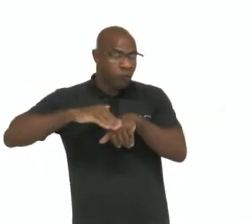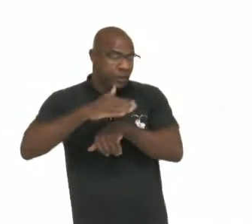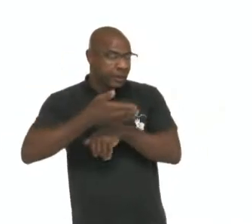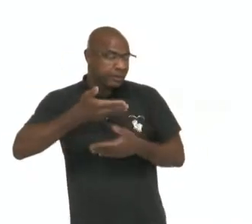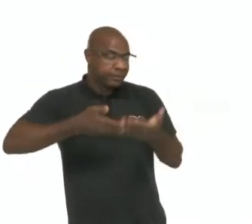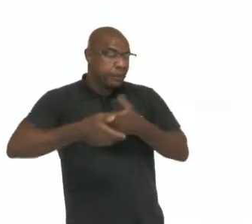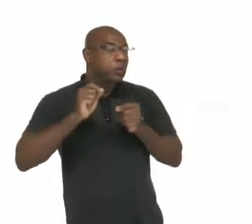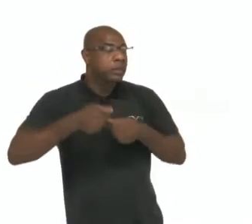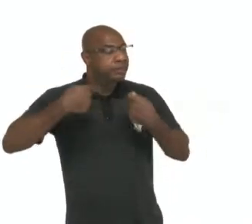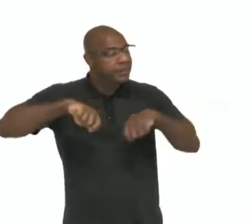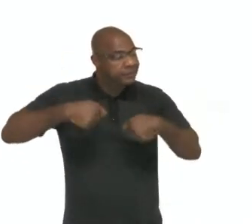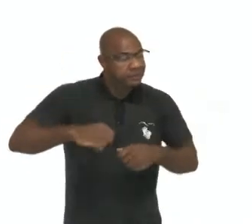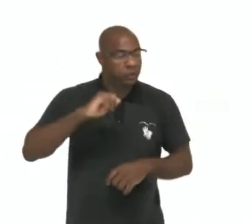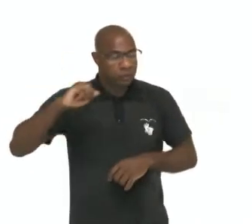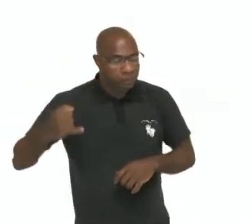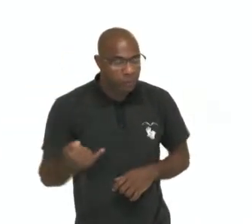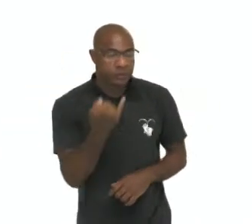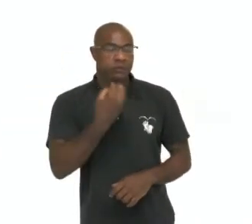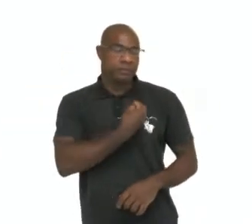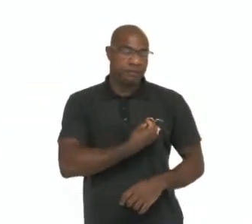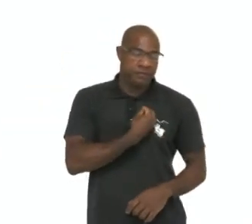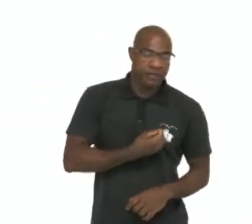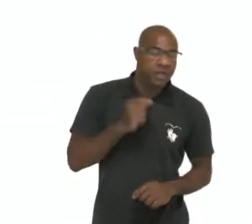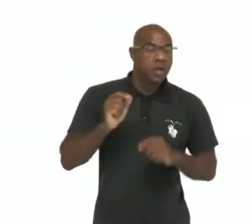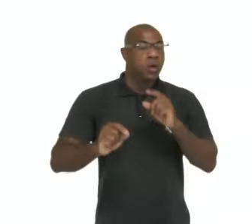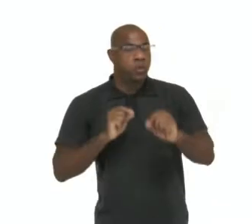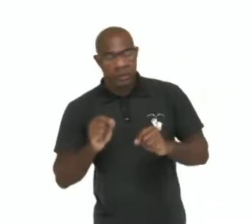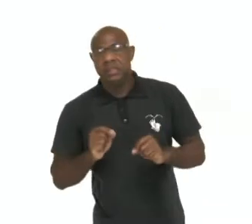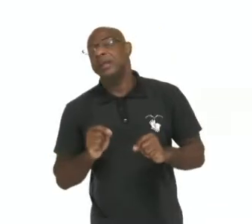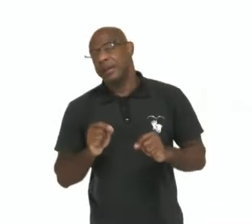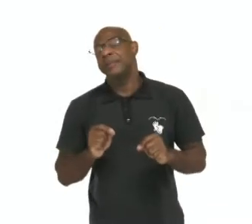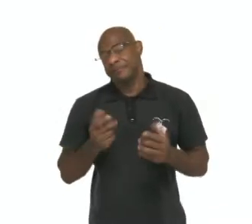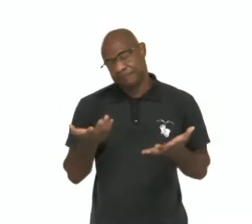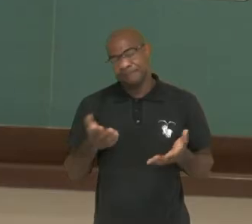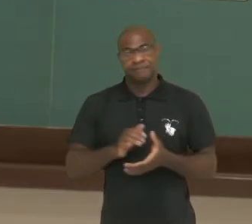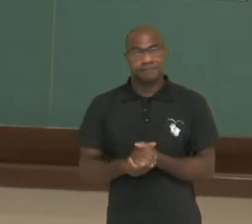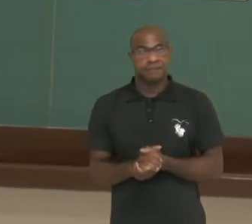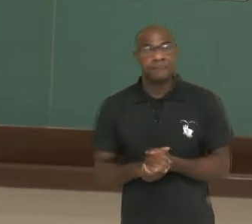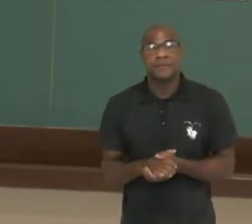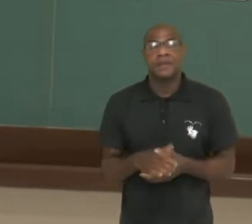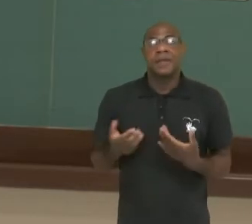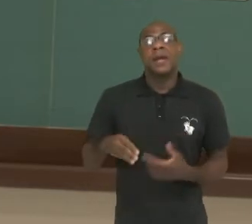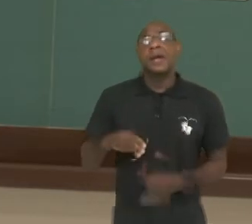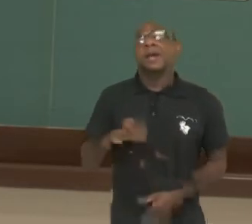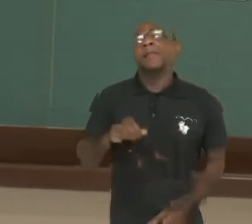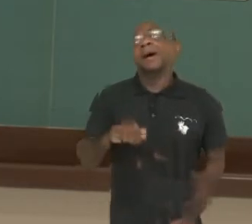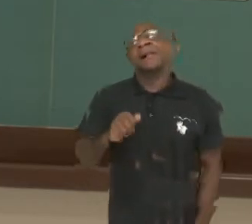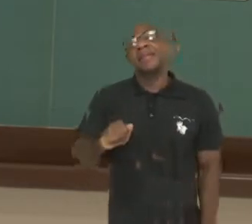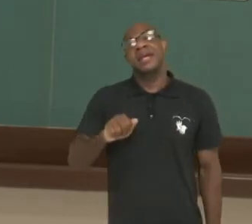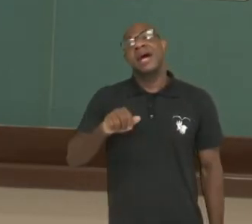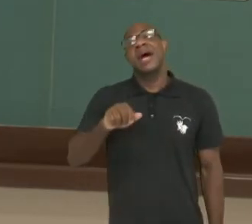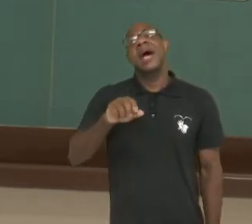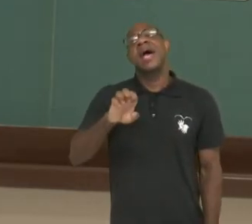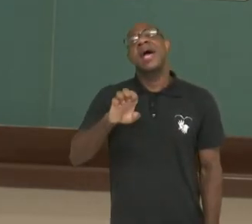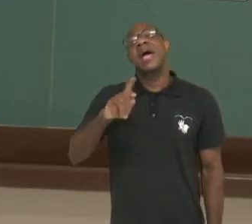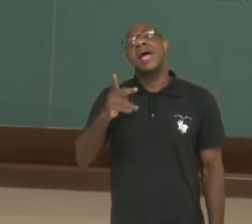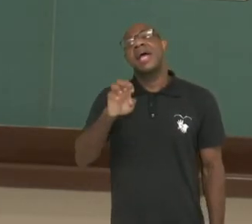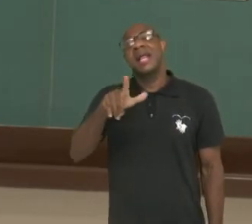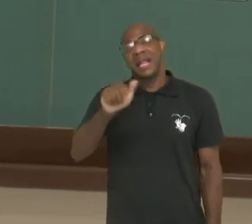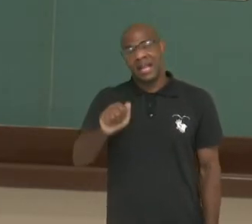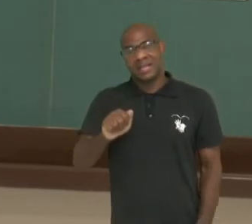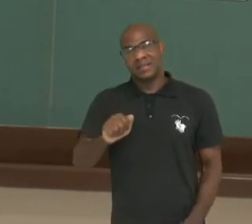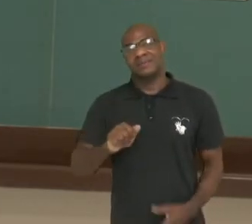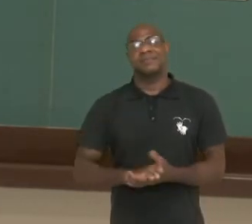as necessidades de sobrevivência e o que é supérfluo. Maria Helena Pires Martins, autora do livro O Poder